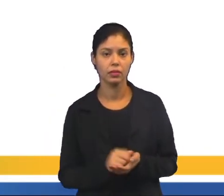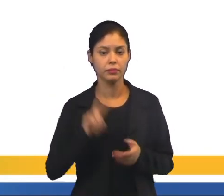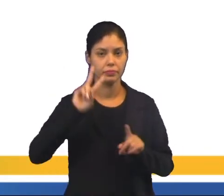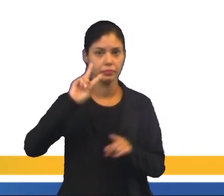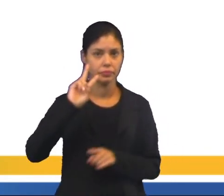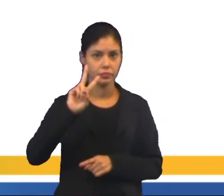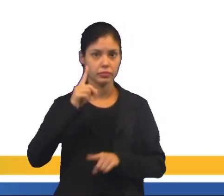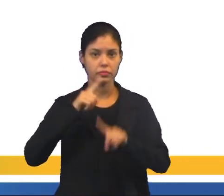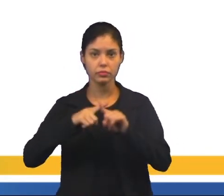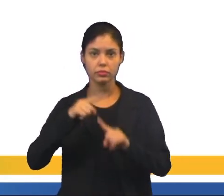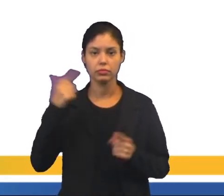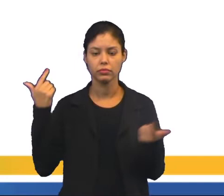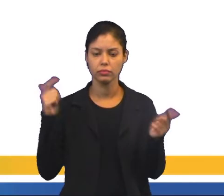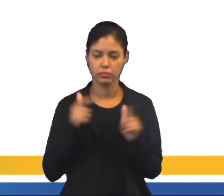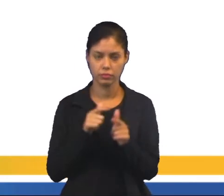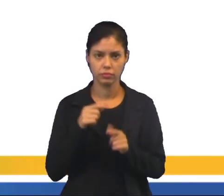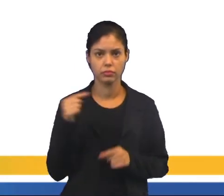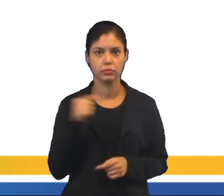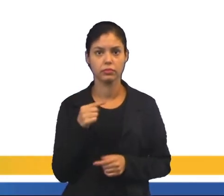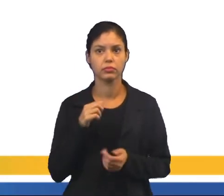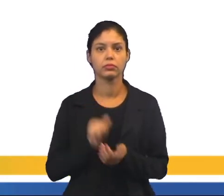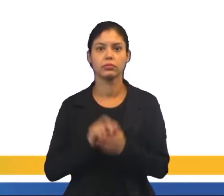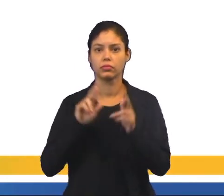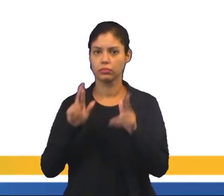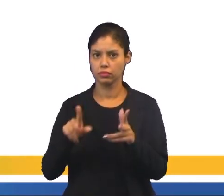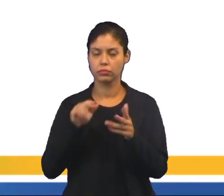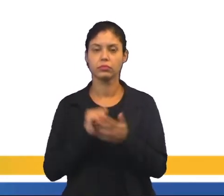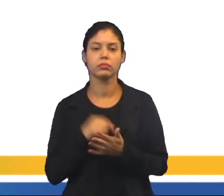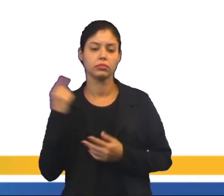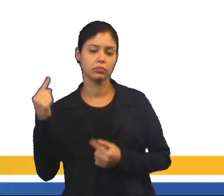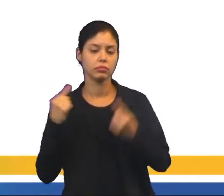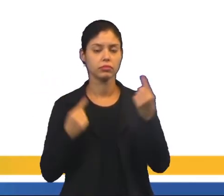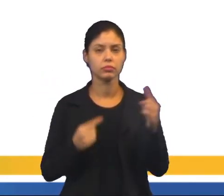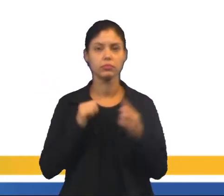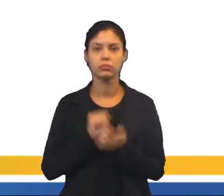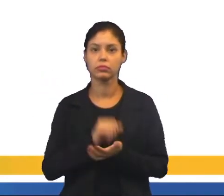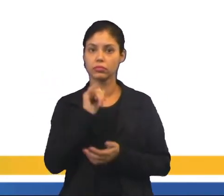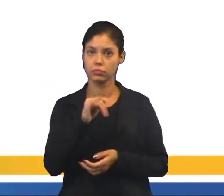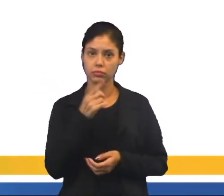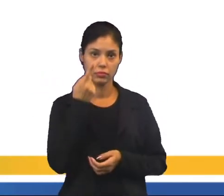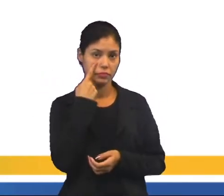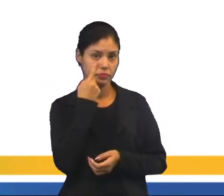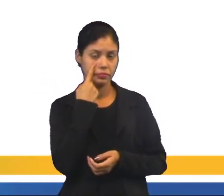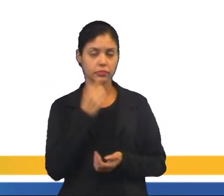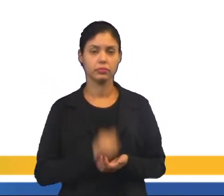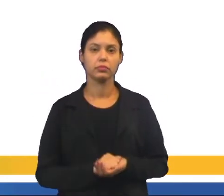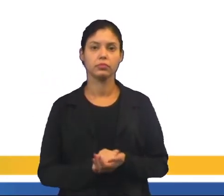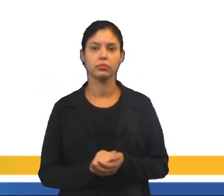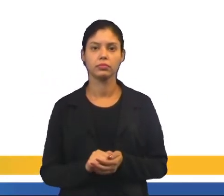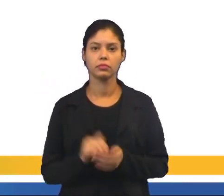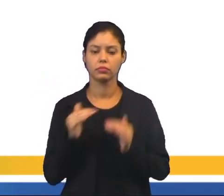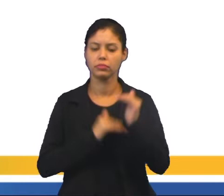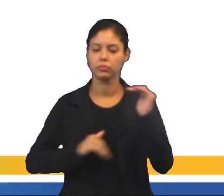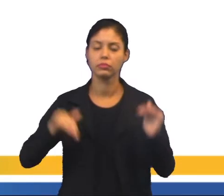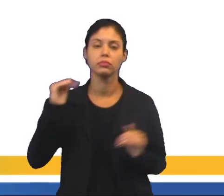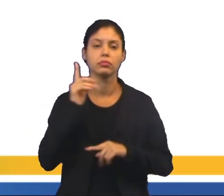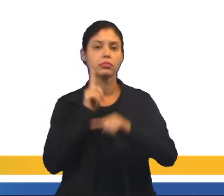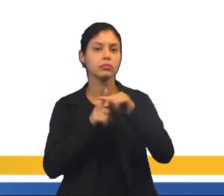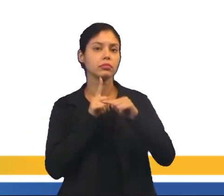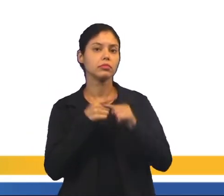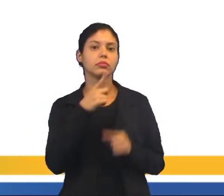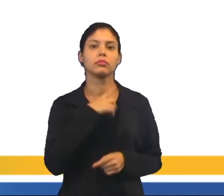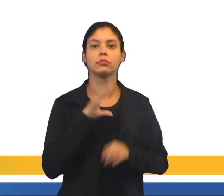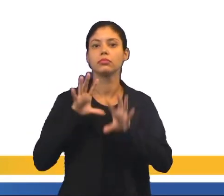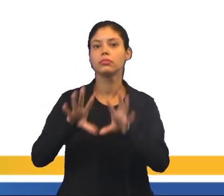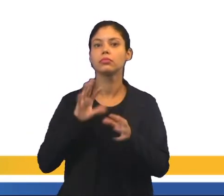2 vezes menor é a diferença de uma para outra. Se você olhar, né, bem em cima da cruz, nós temos